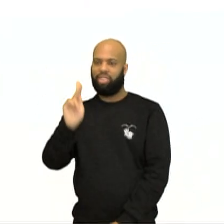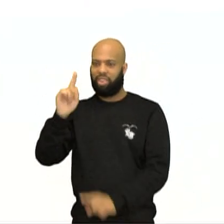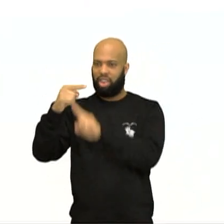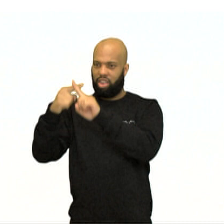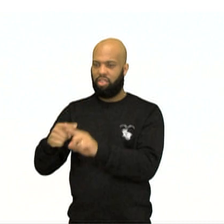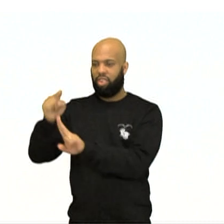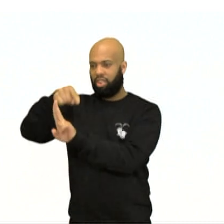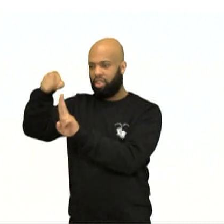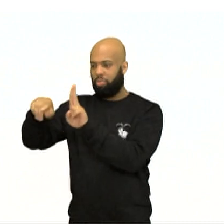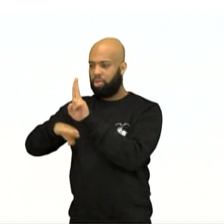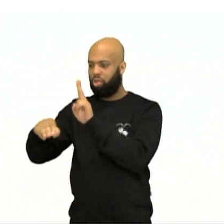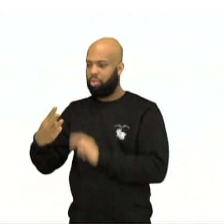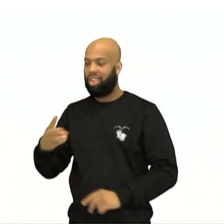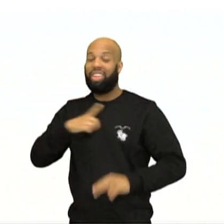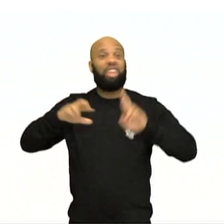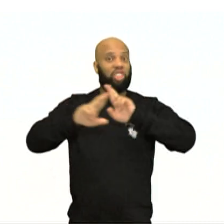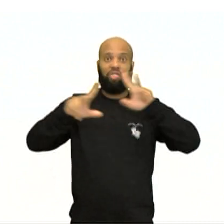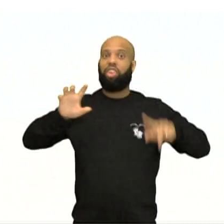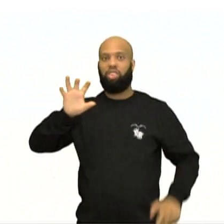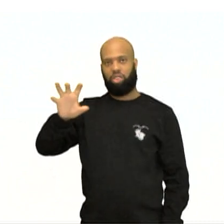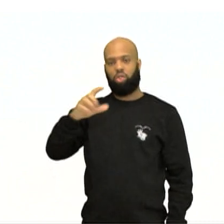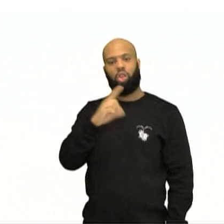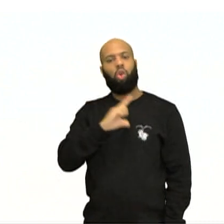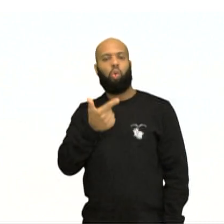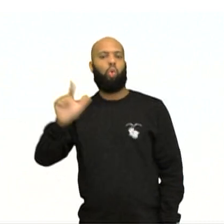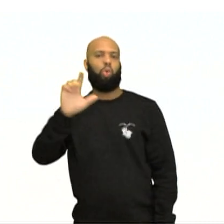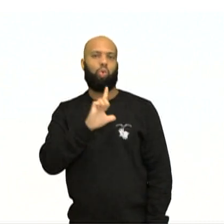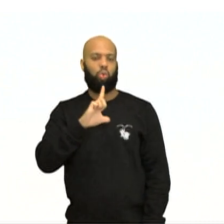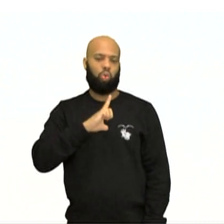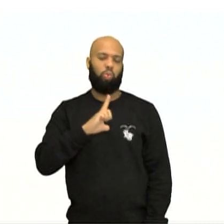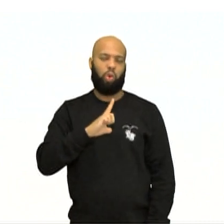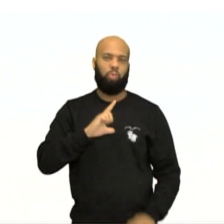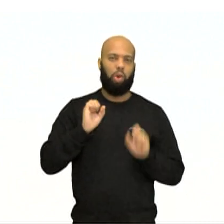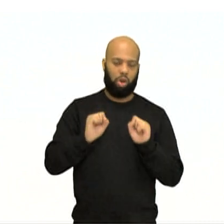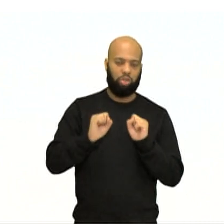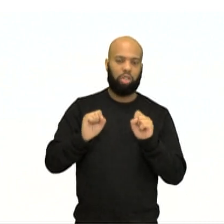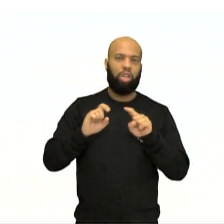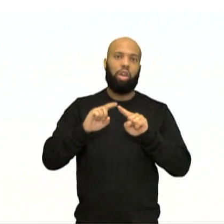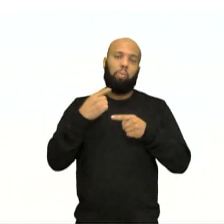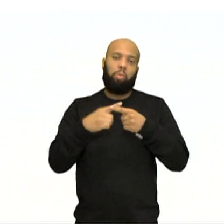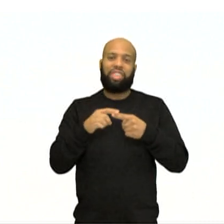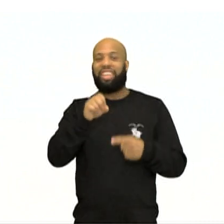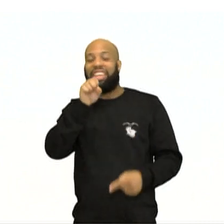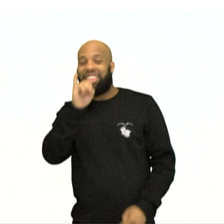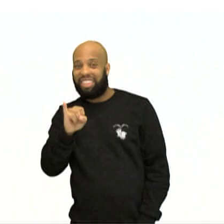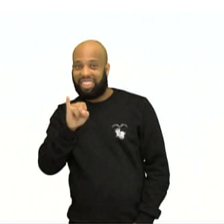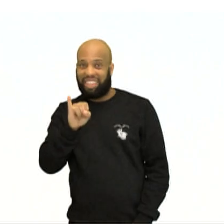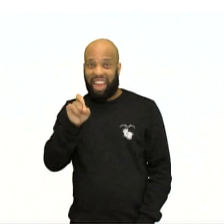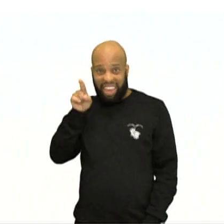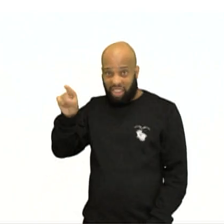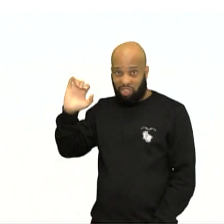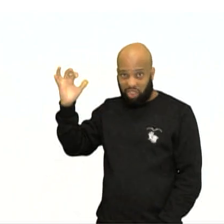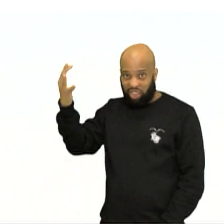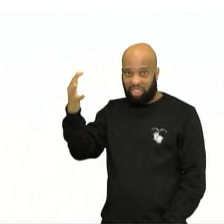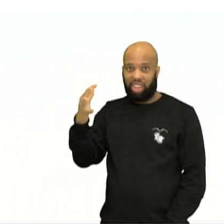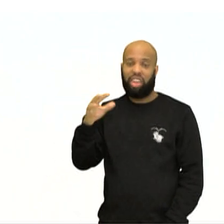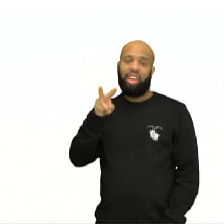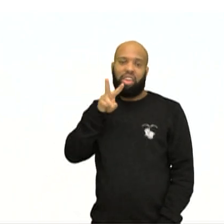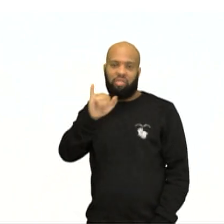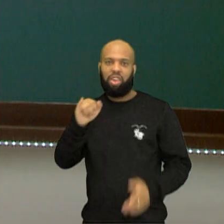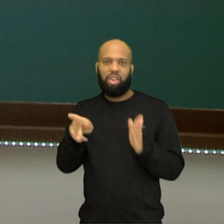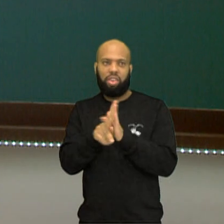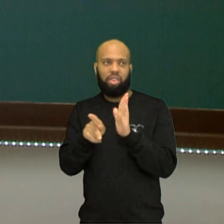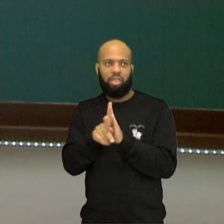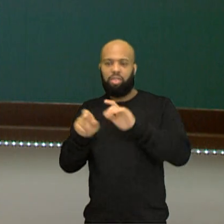sobre 3. Tem que ser diferente desse valor, porque senão os ângulos vão recair sobre ângulos que estão sobre o